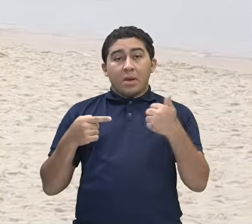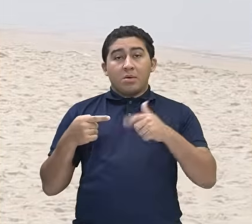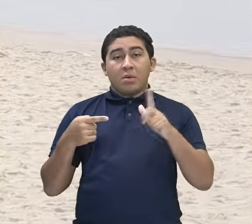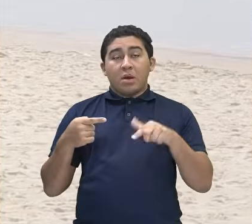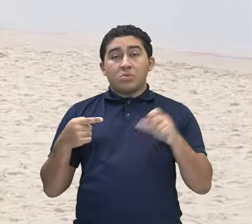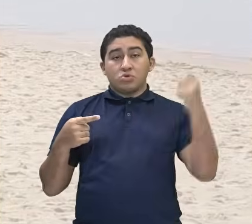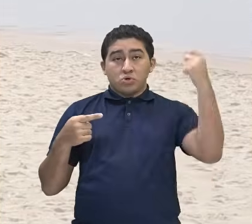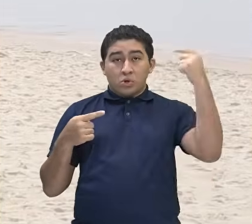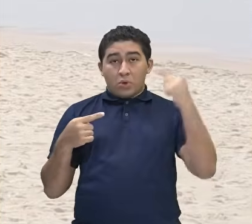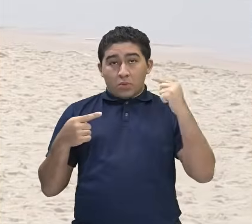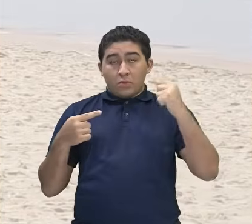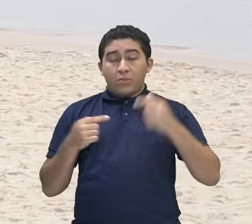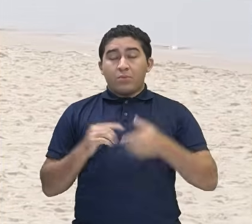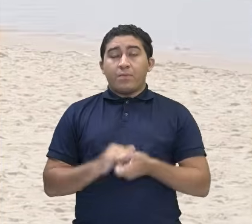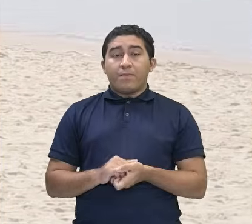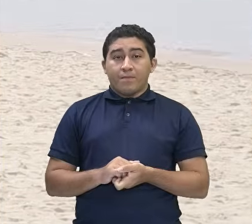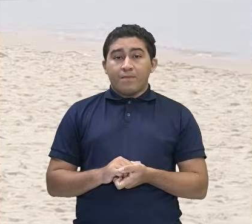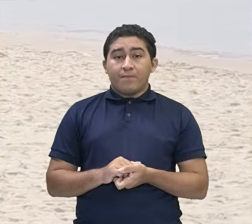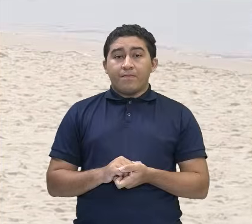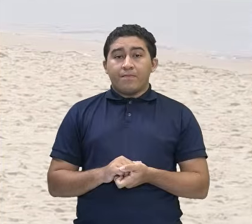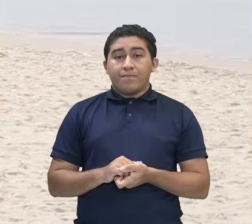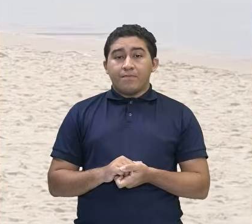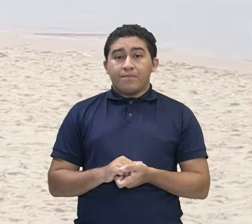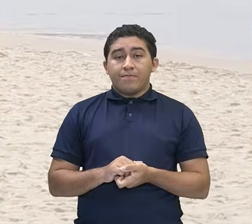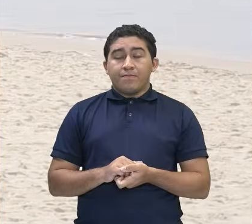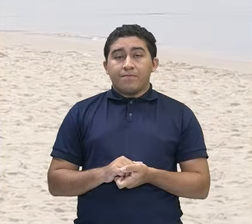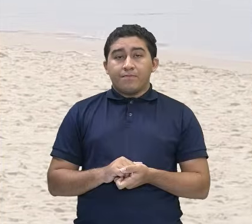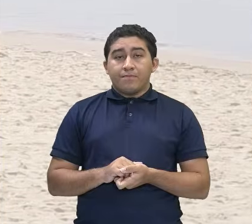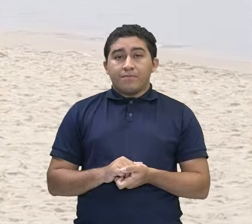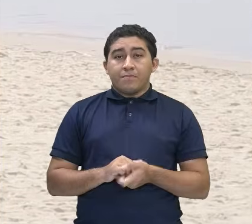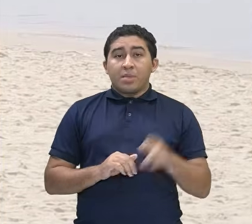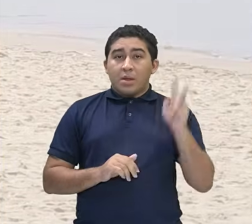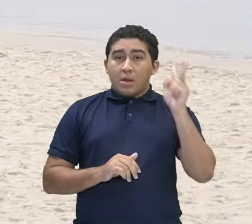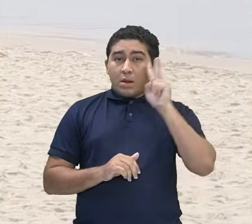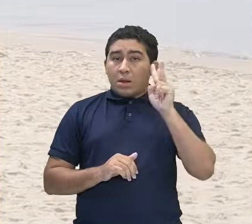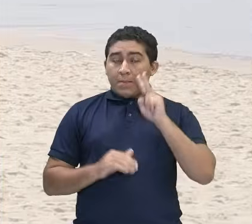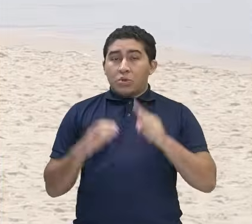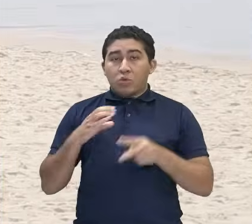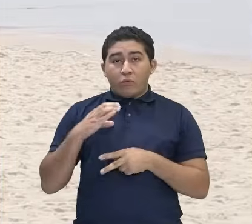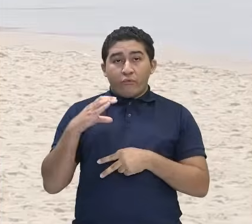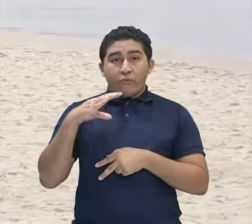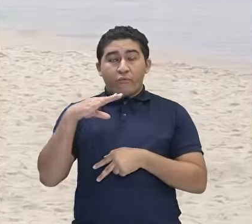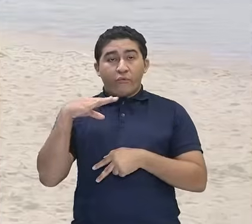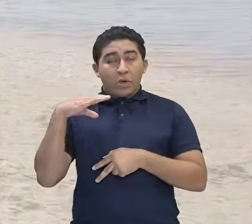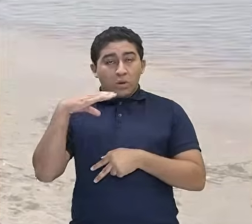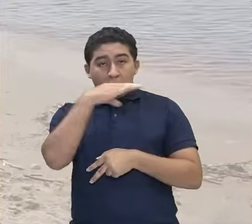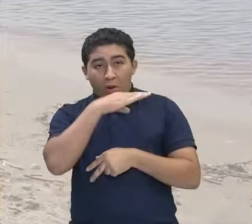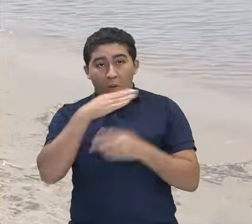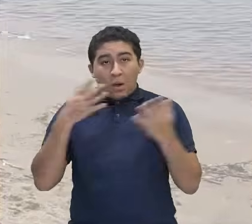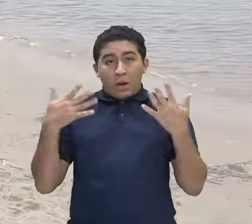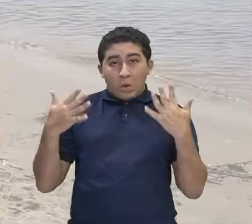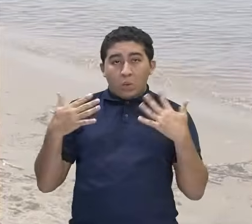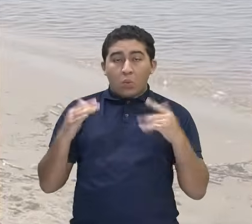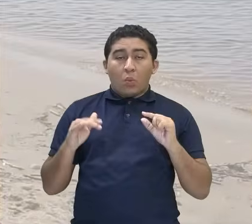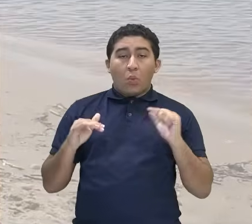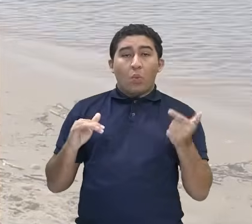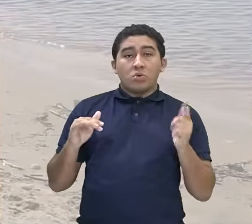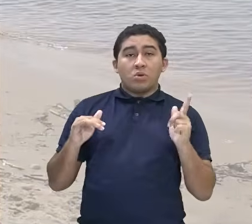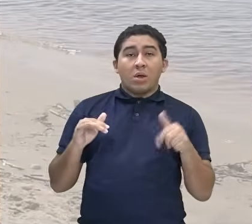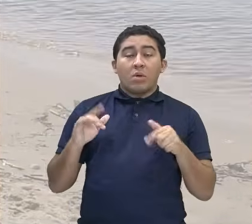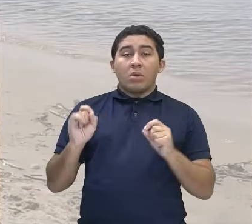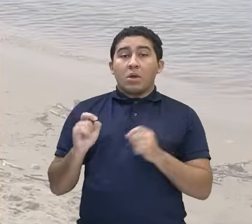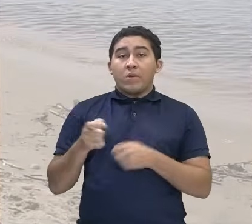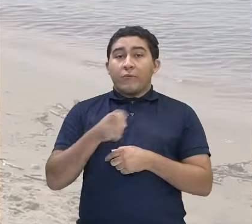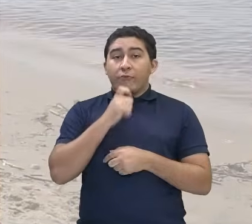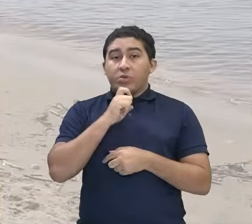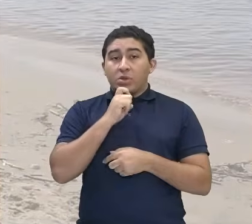sol. Então, já lembra lá da estação do ano do verão. Qual é o oposto do verão? O inverno, tá certo?